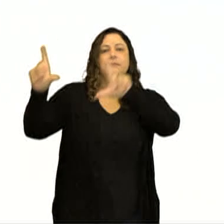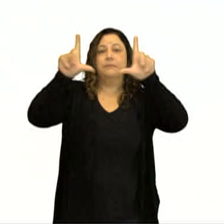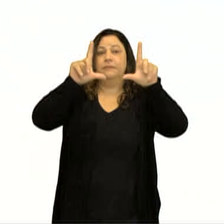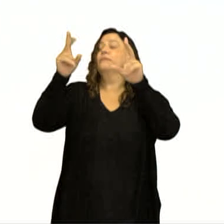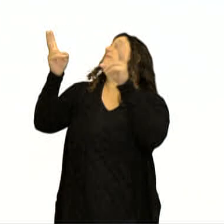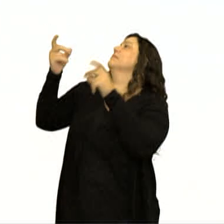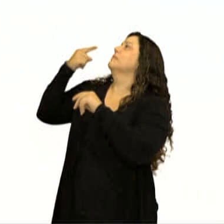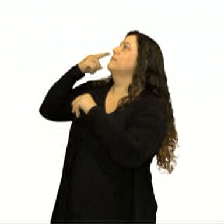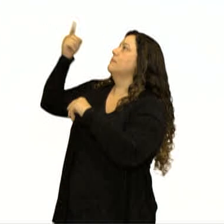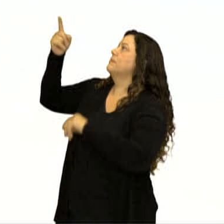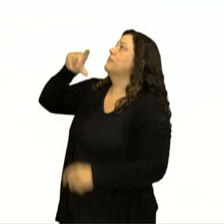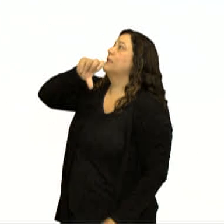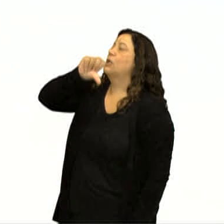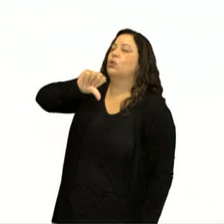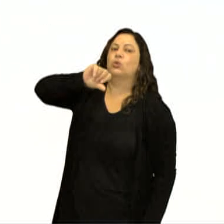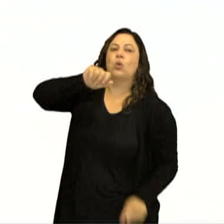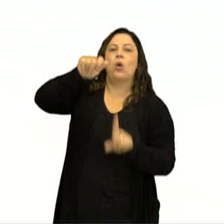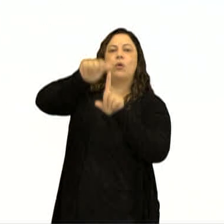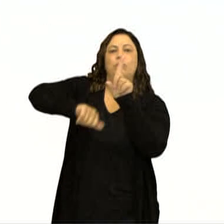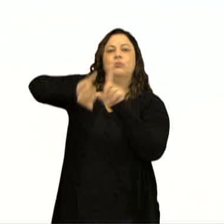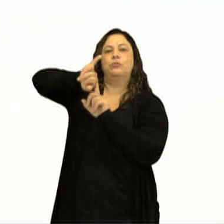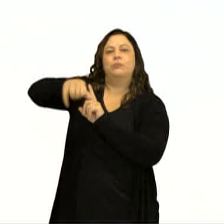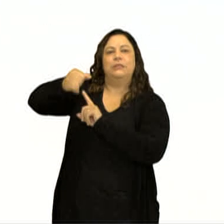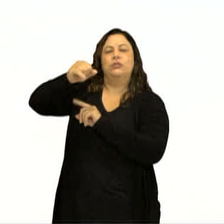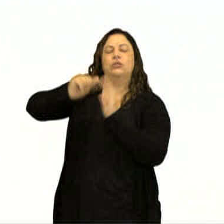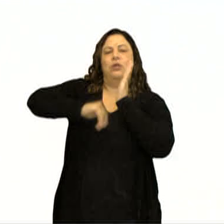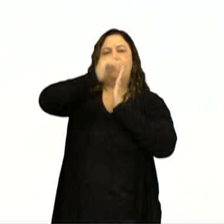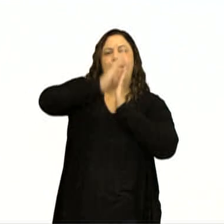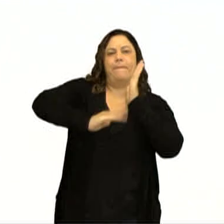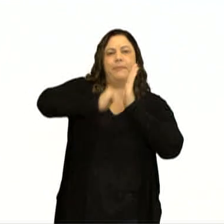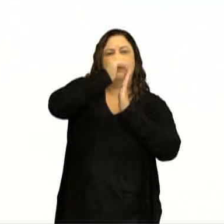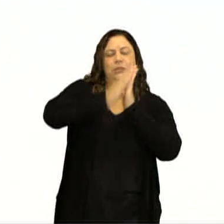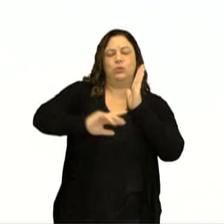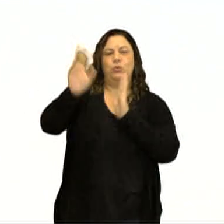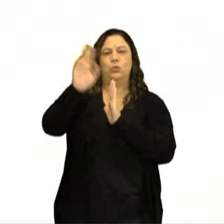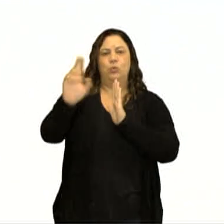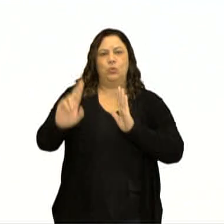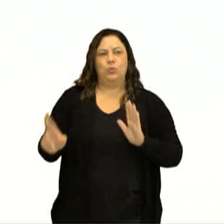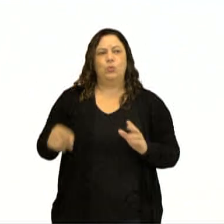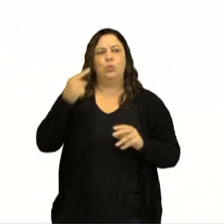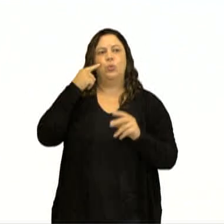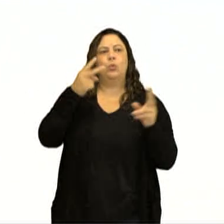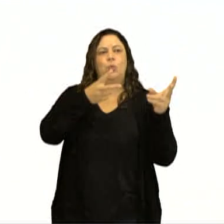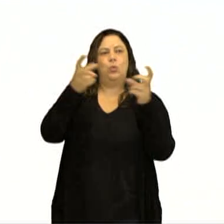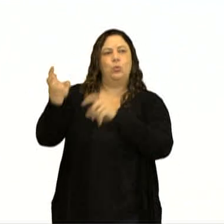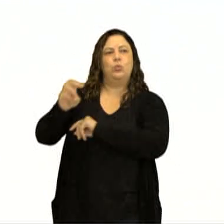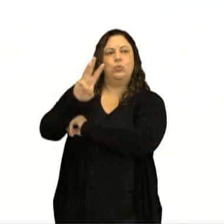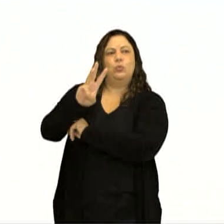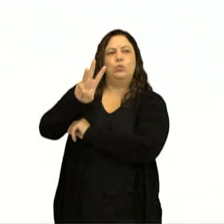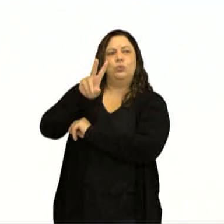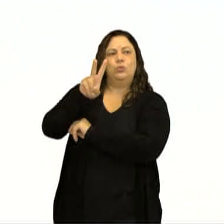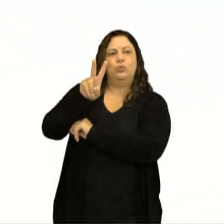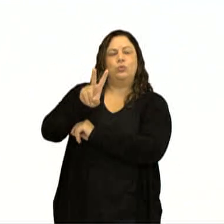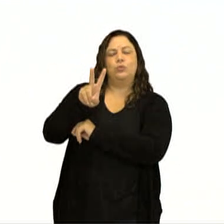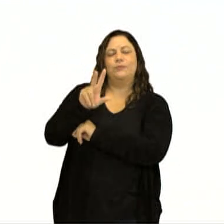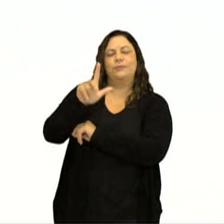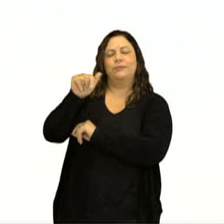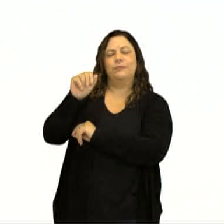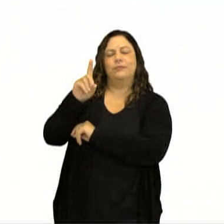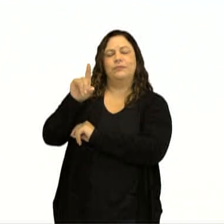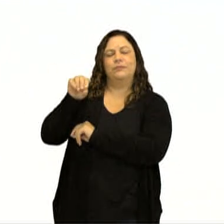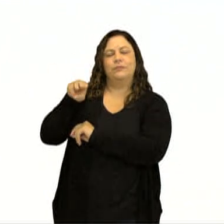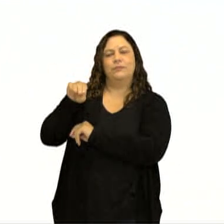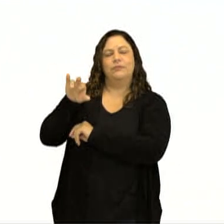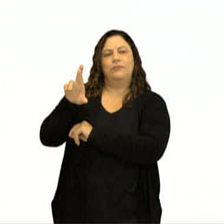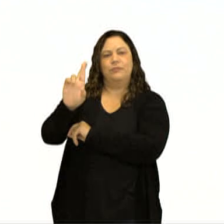janeiro de 1905, do pintor russo Vladimir Makovsky, onde ele vai expor, vai manifestar